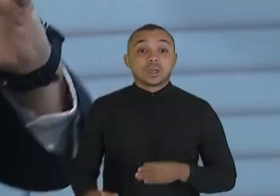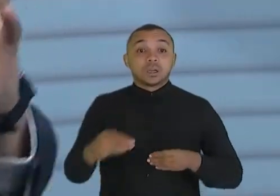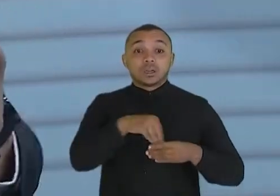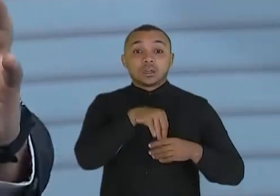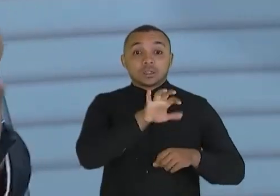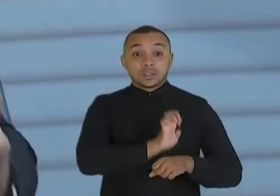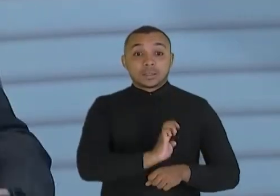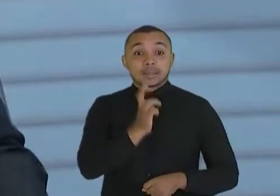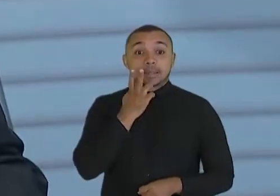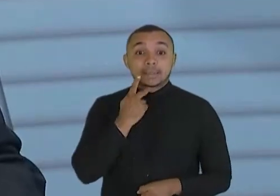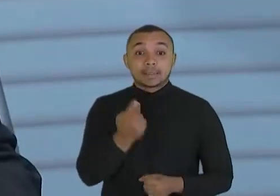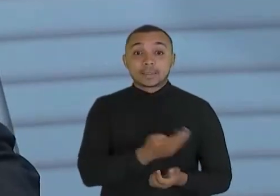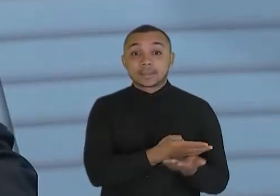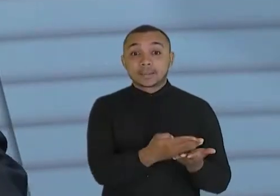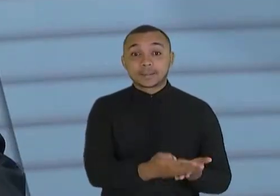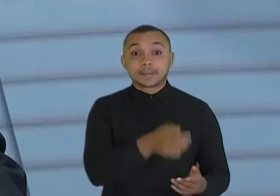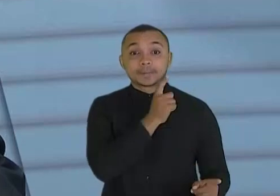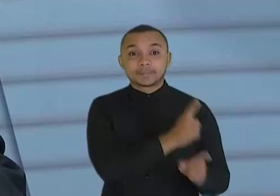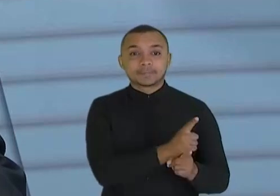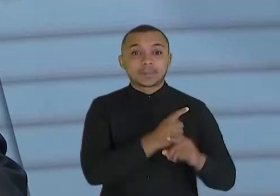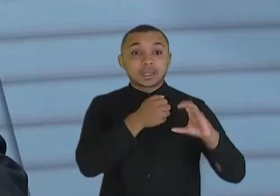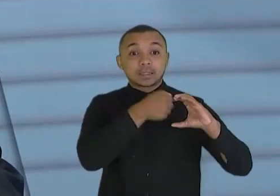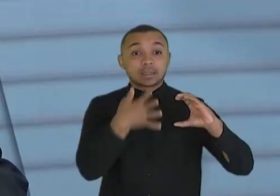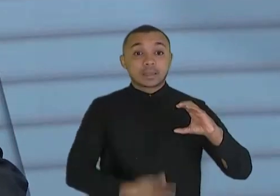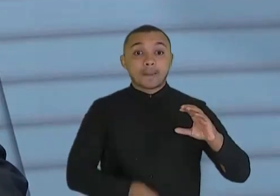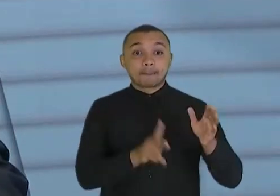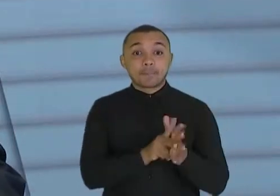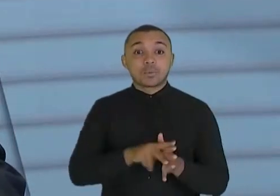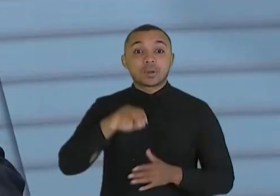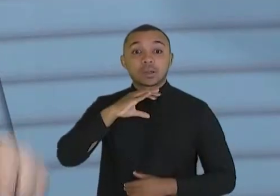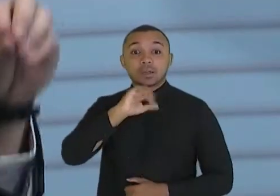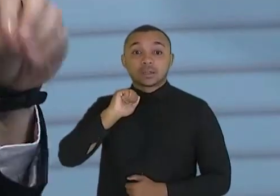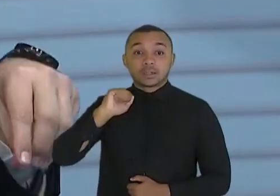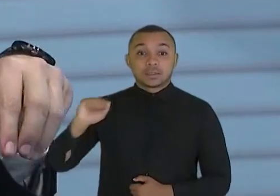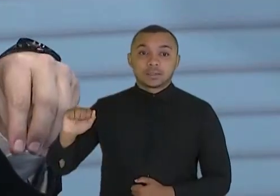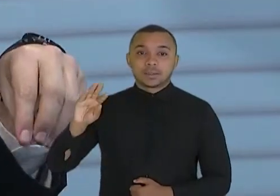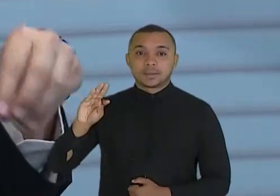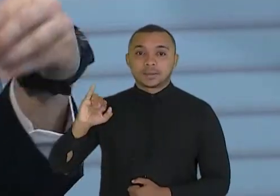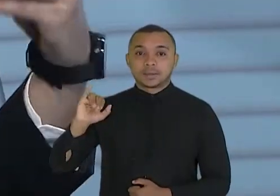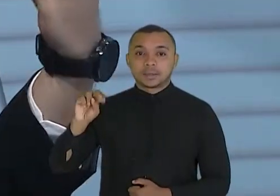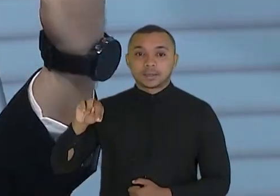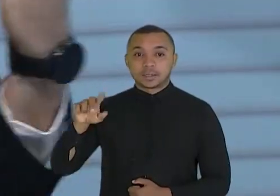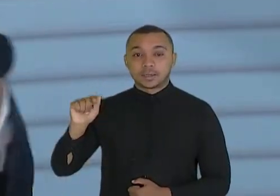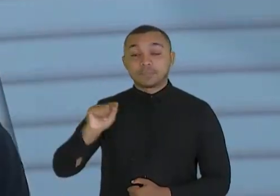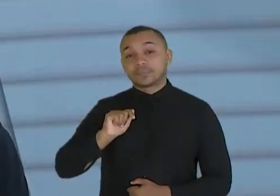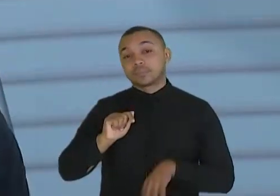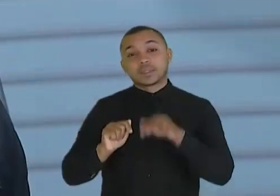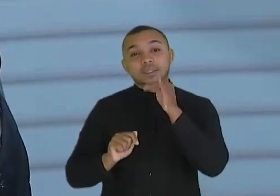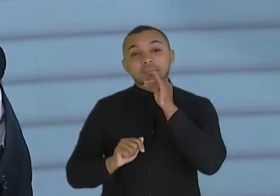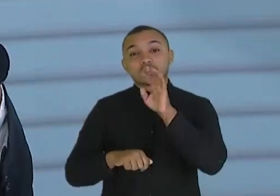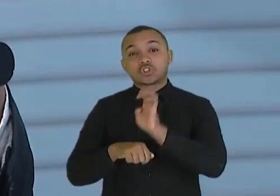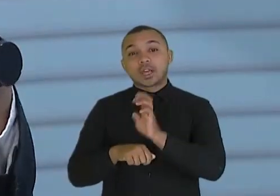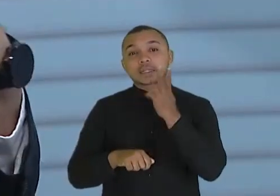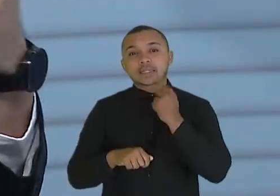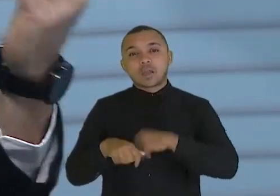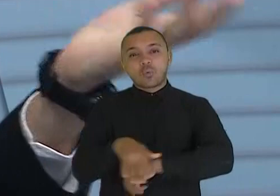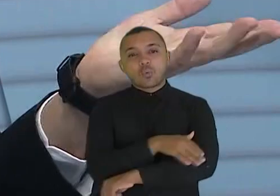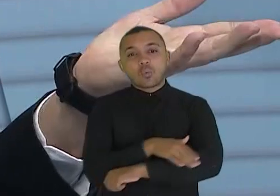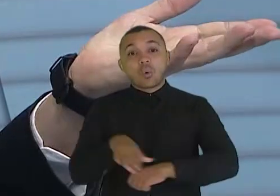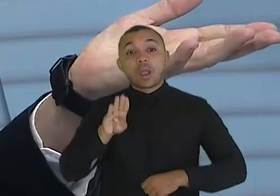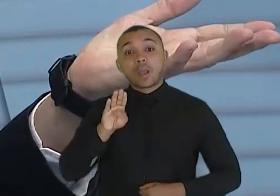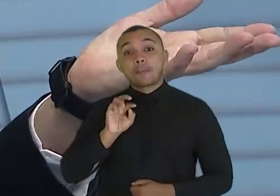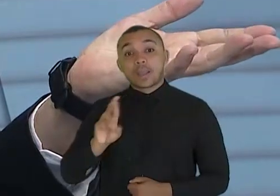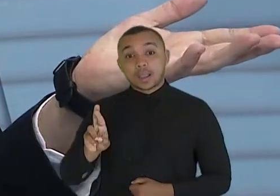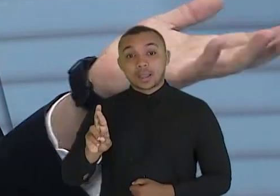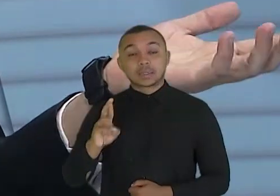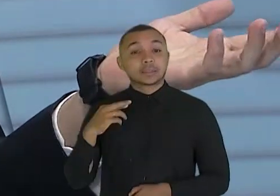já vai começando a ter característica da Caatinga. Por exemplo, se você sai do Ceará, vai pela BR-116 mesmo, quando